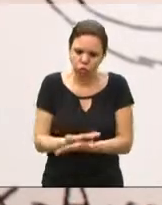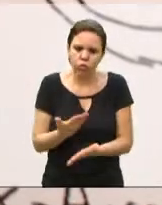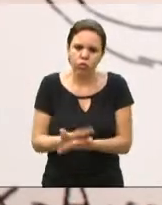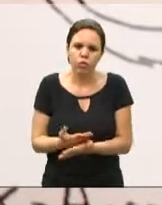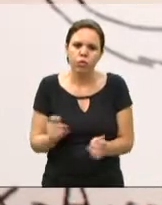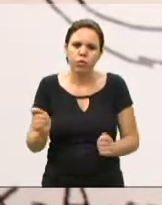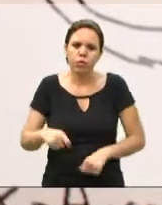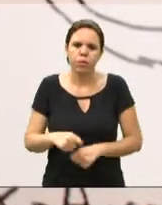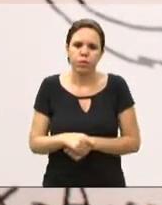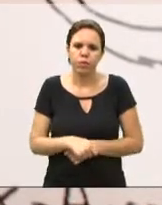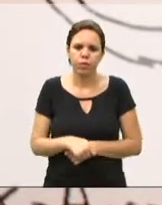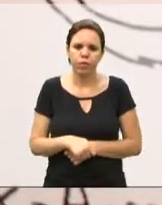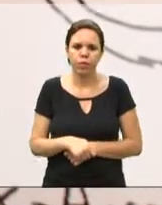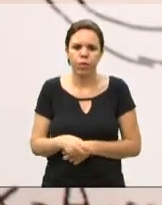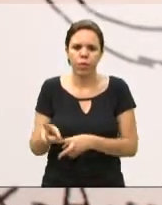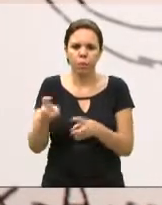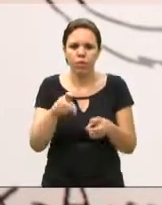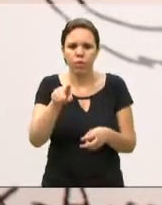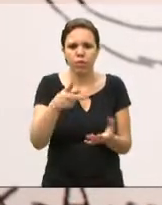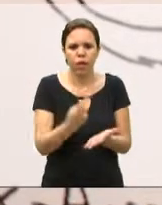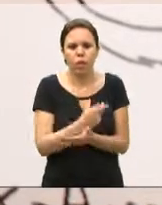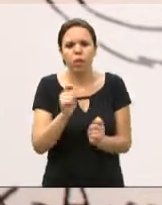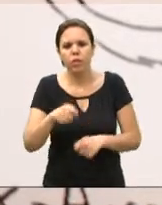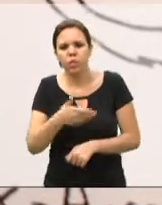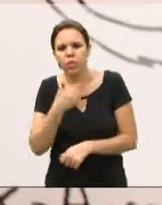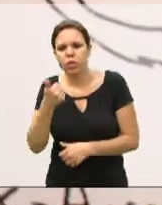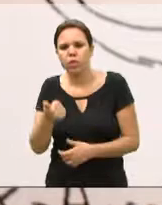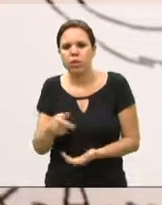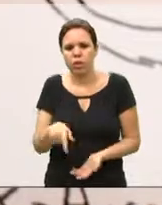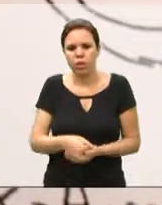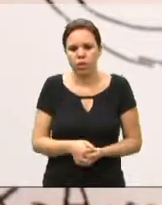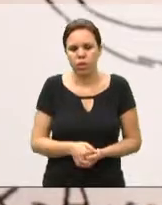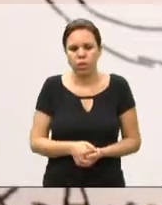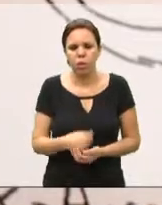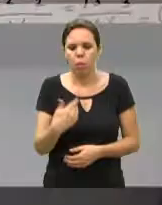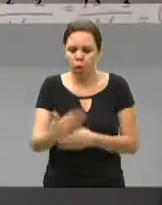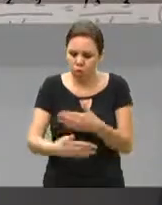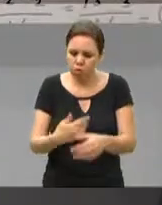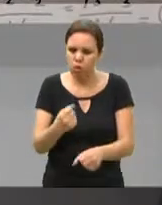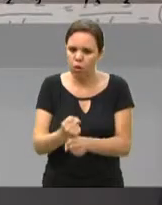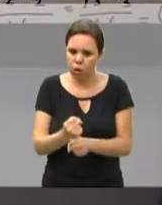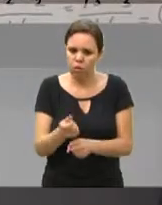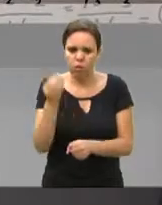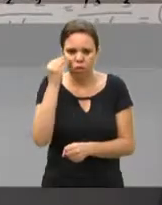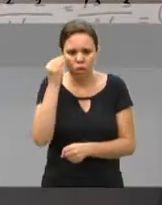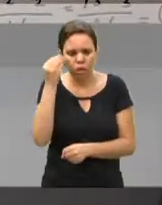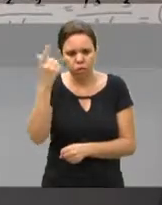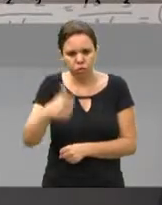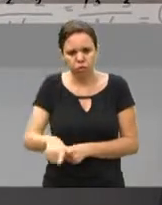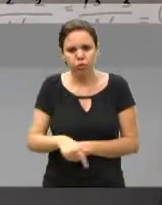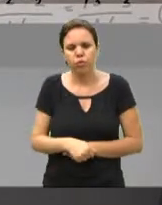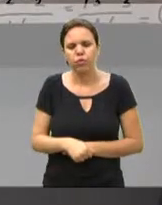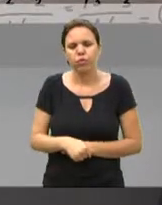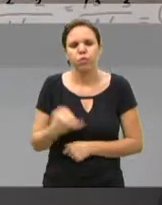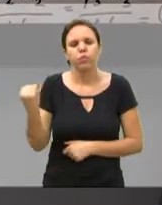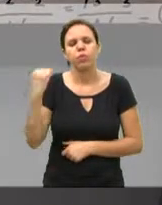tudo. Vê o que você errou, o que você pode melhorar para no ano seguinte prestar de novo. Um aspecto muito importante nesse